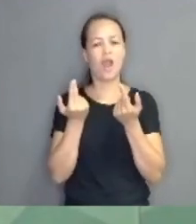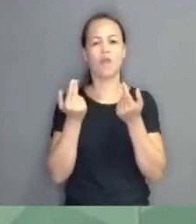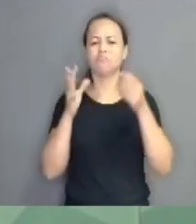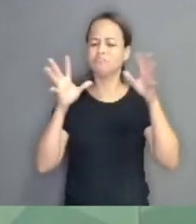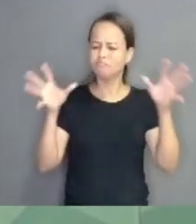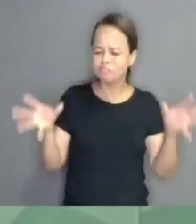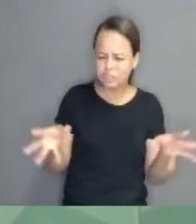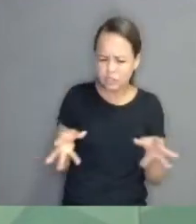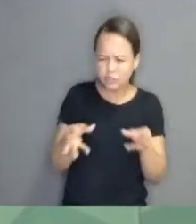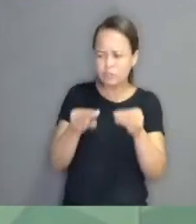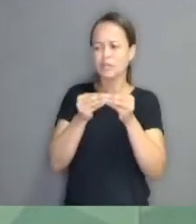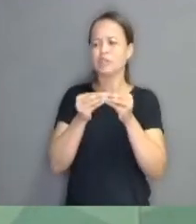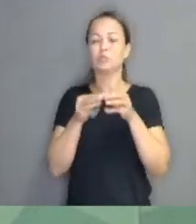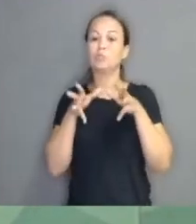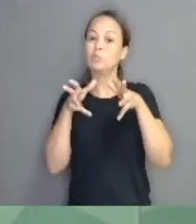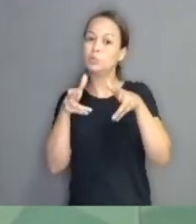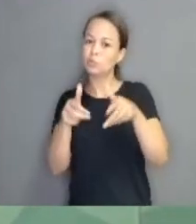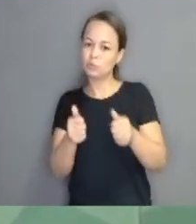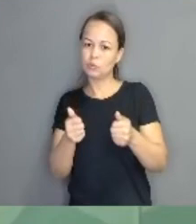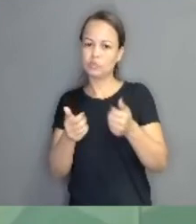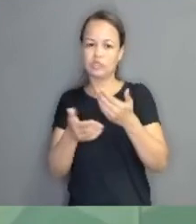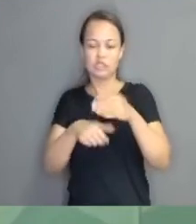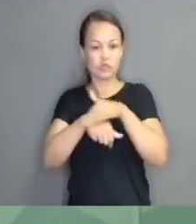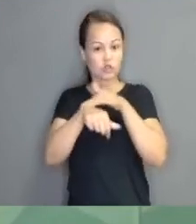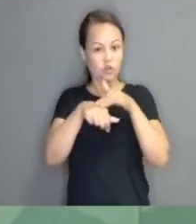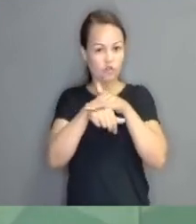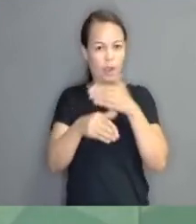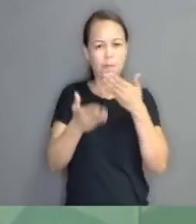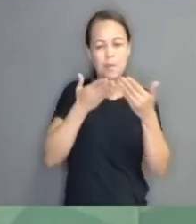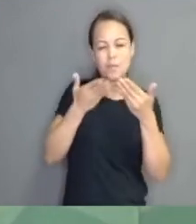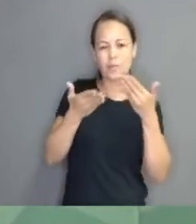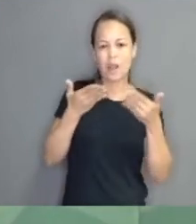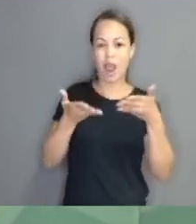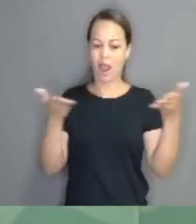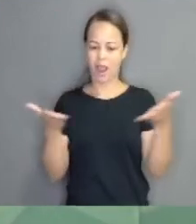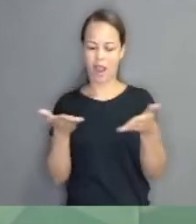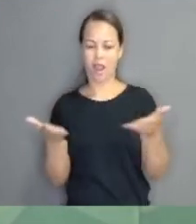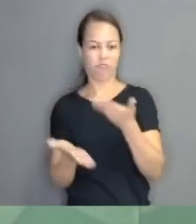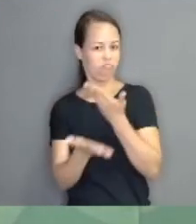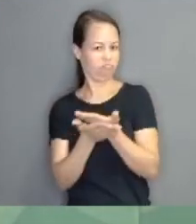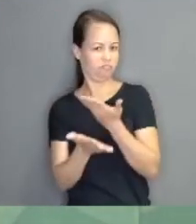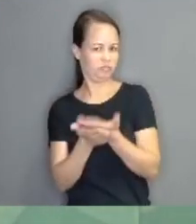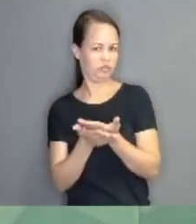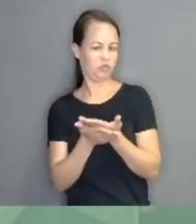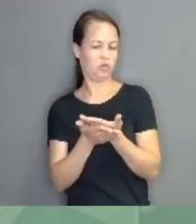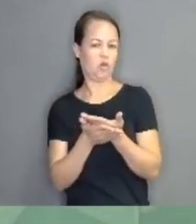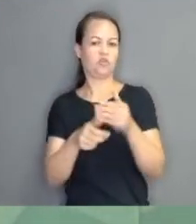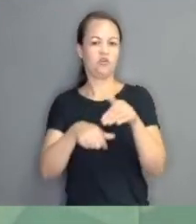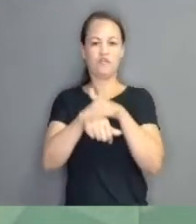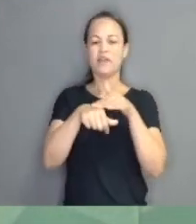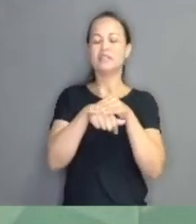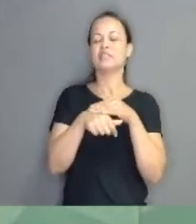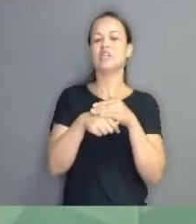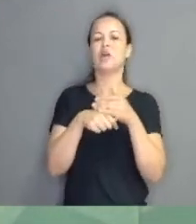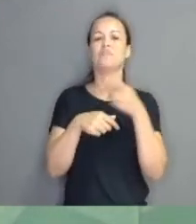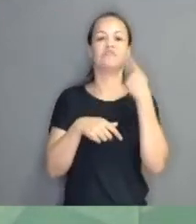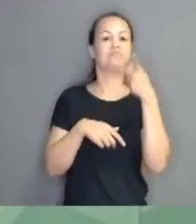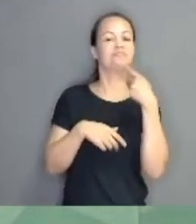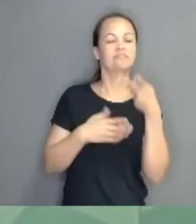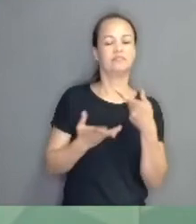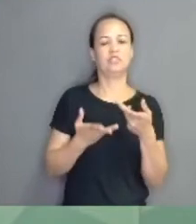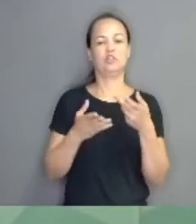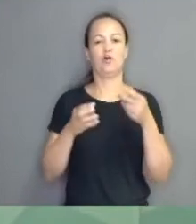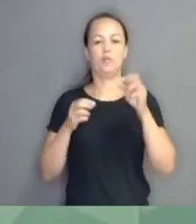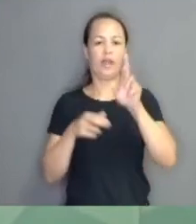tudo que a gente conversou na nossa aula de hoje nós falamos sobre as rimas isso mesmo que